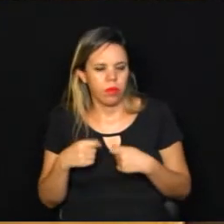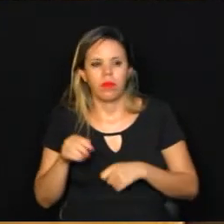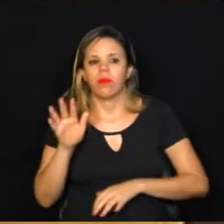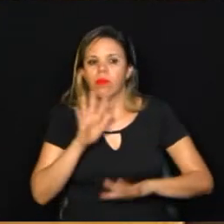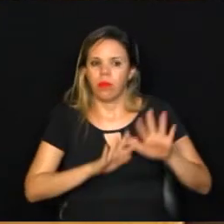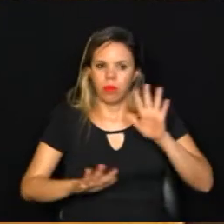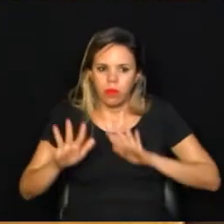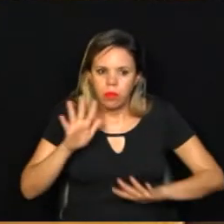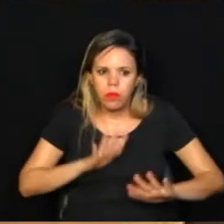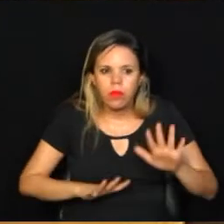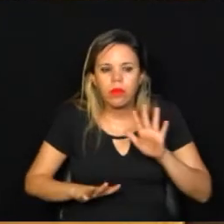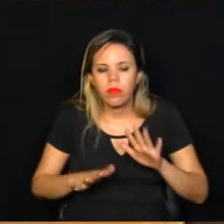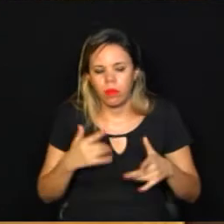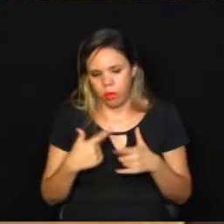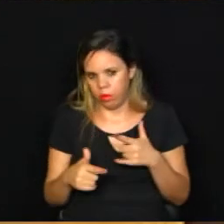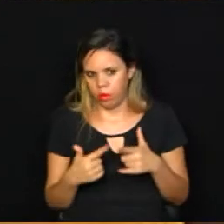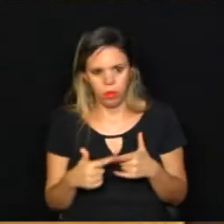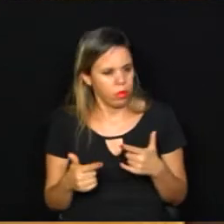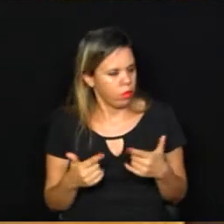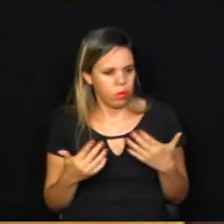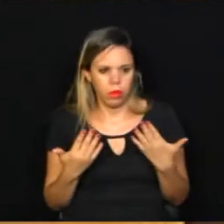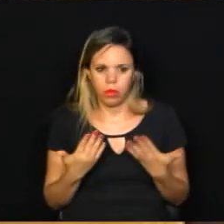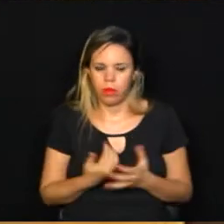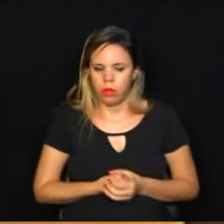cuidado para que esse caso não seja